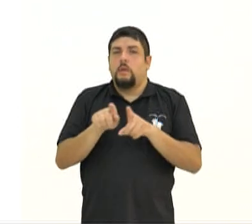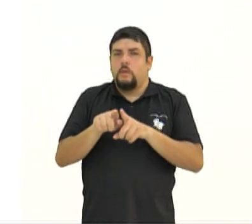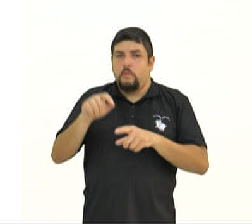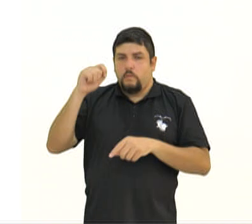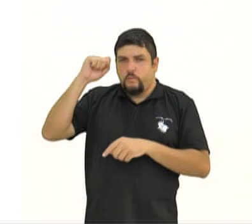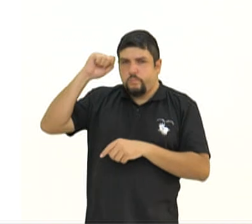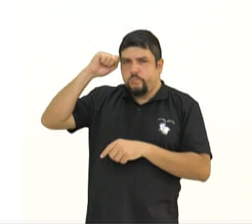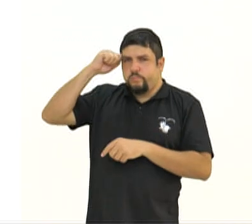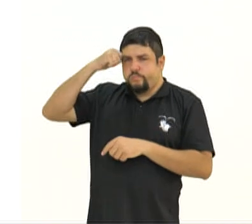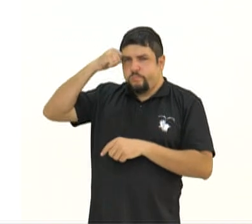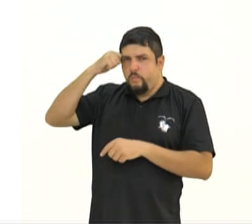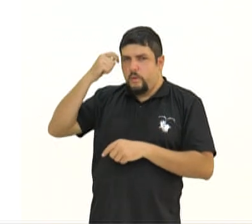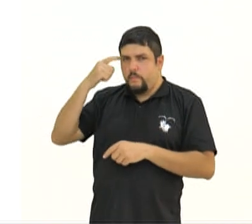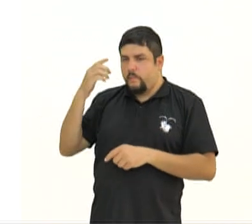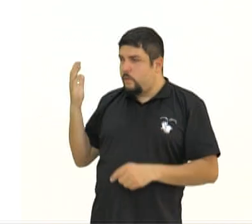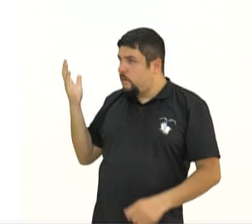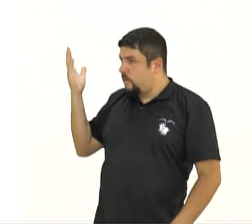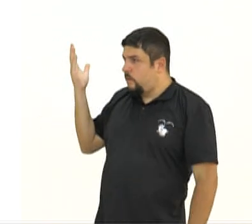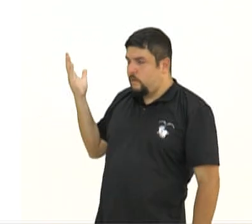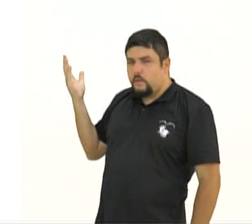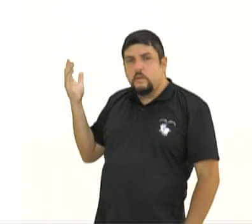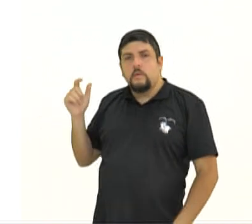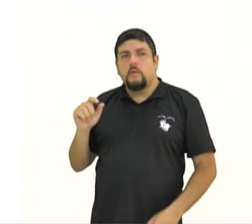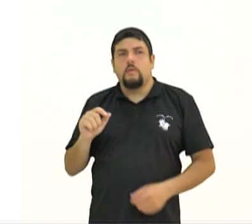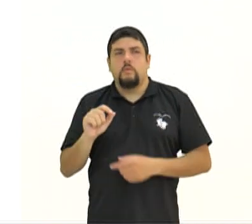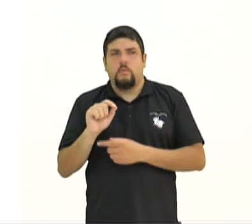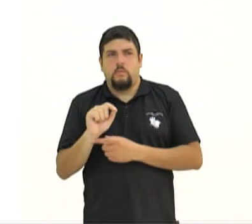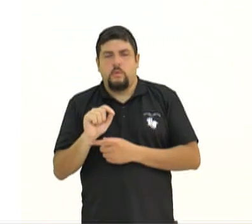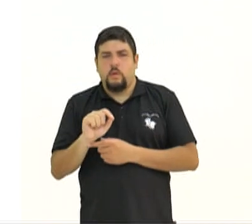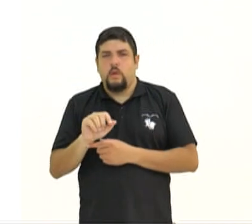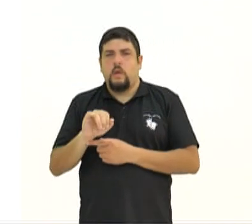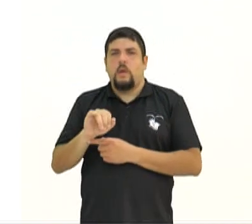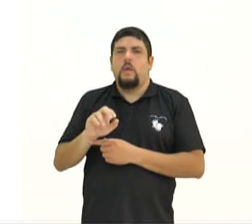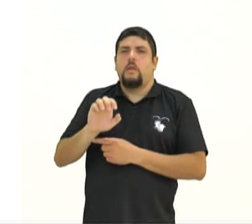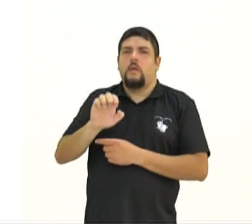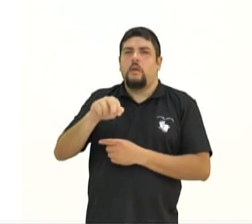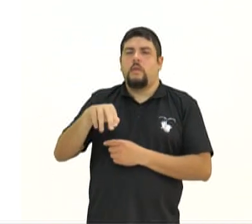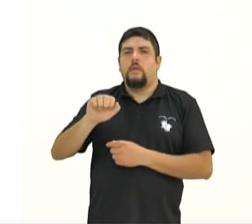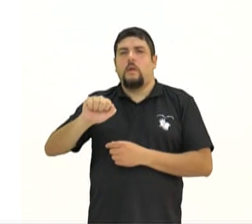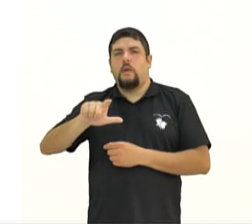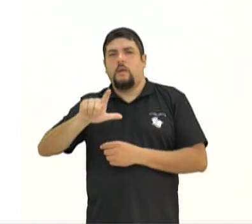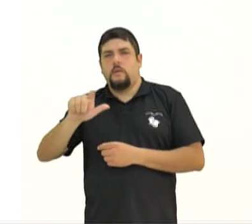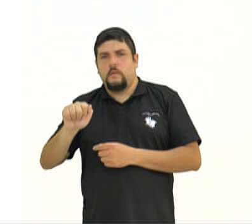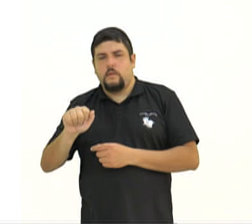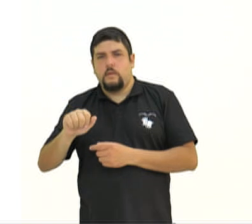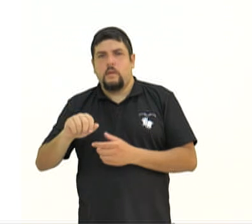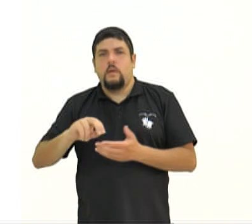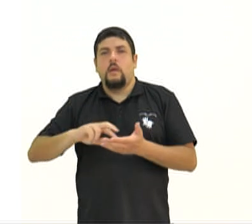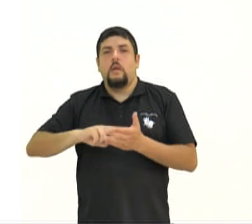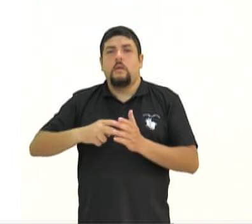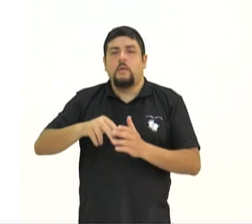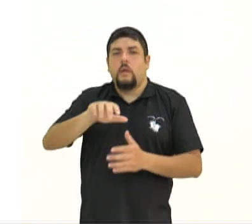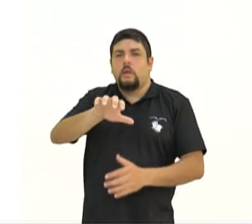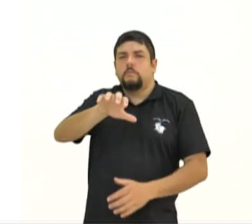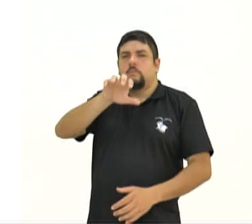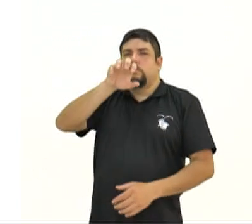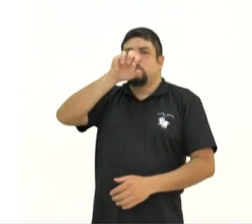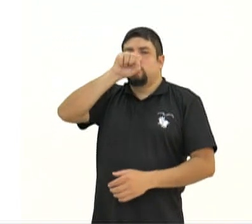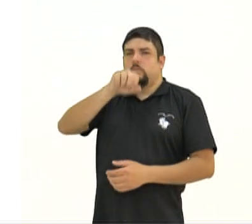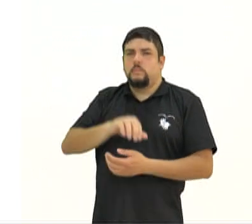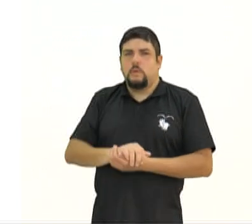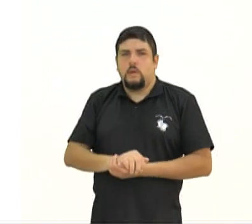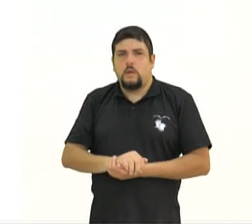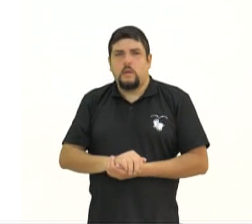ó, bem destacadas, inhala, né? Que seria puxar o ar,